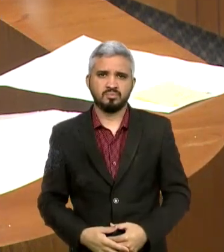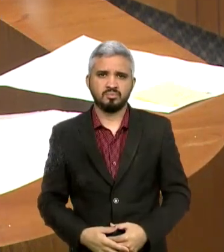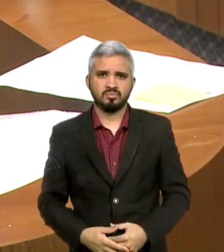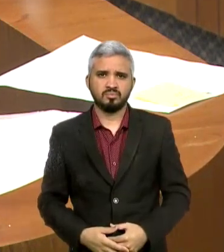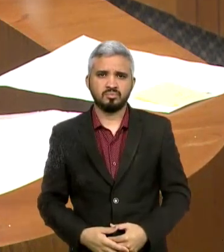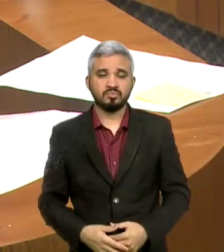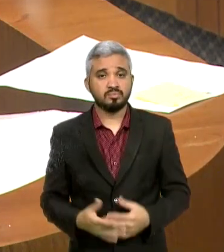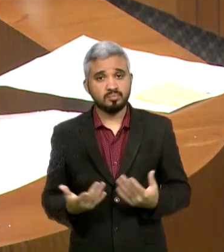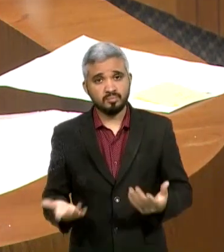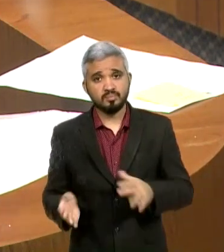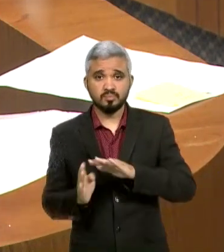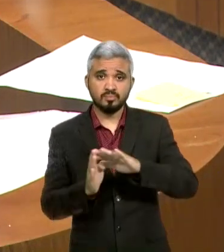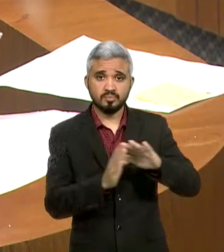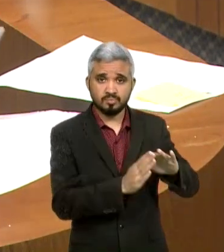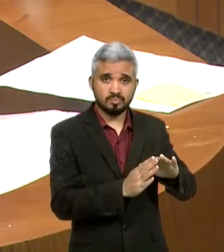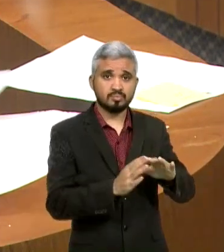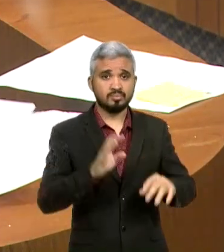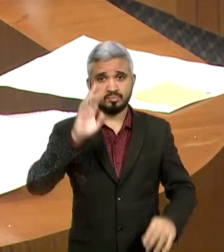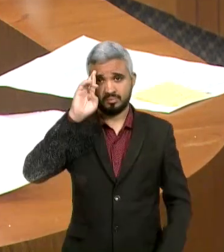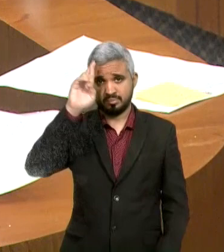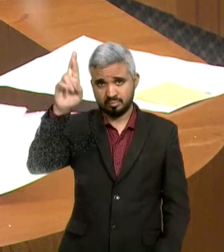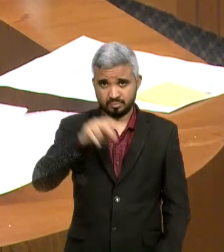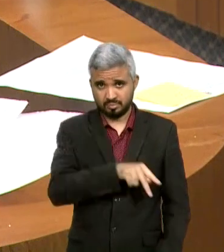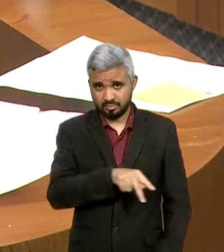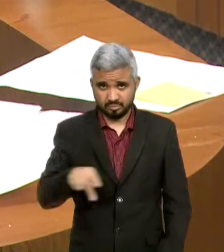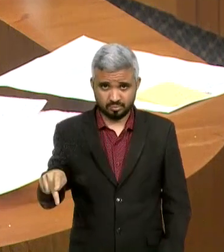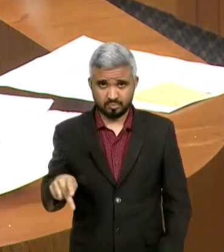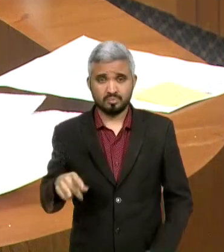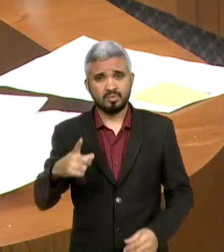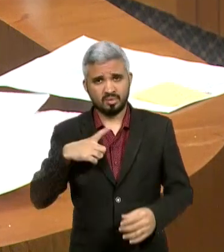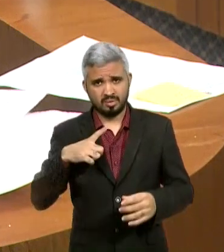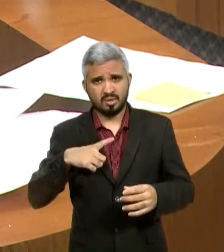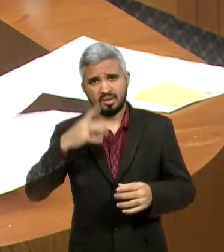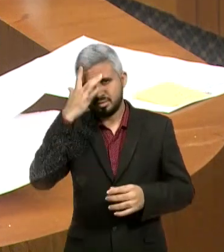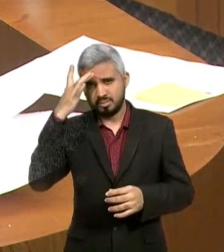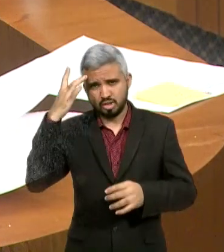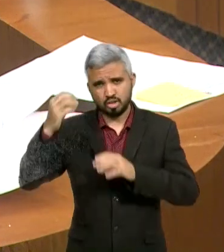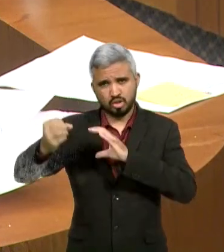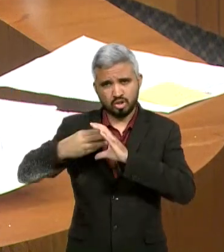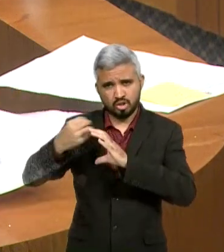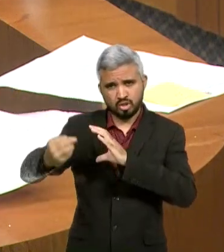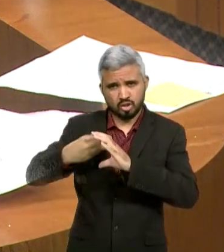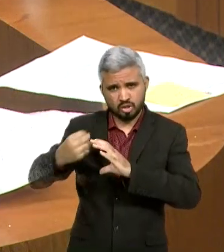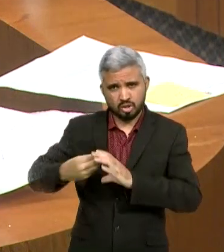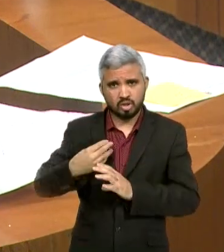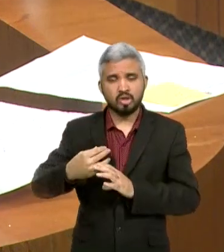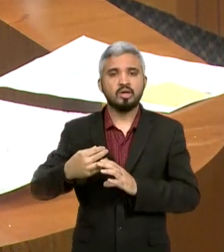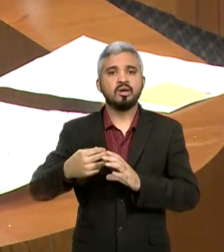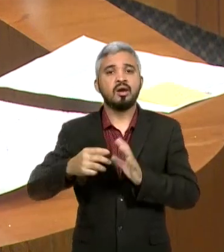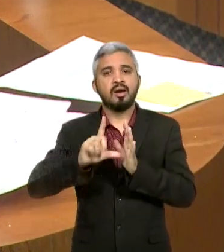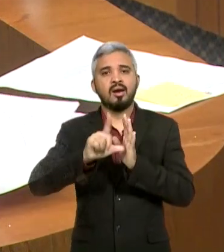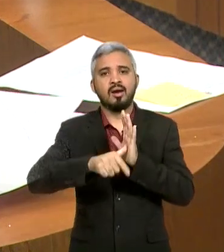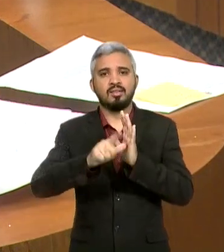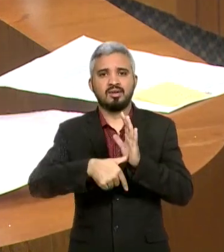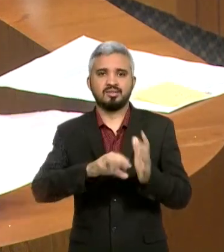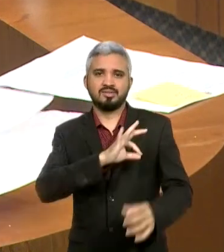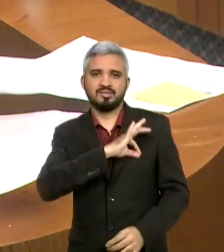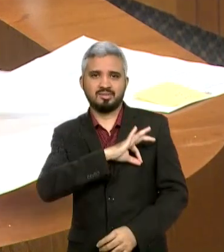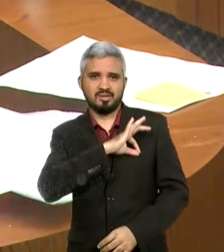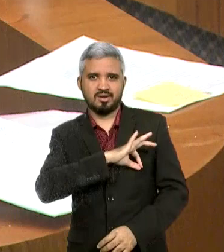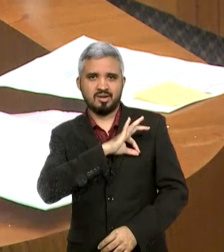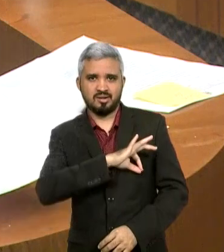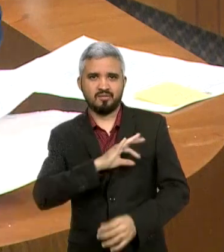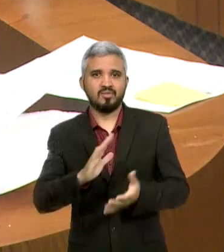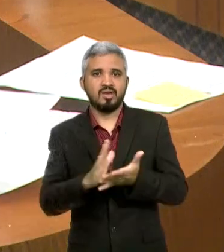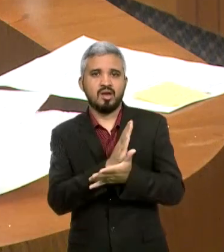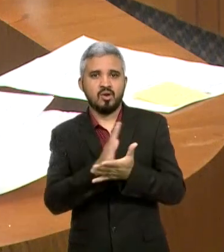Senhor Presidente, temos aqui alguns relatos de salários atrasados do Governo do Estado, de algumas secretarias, inclusive